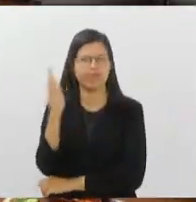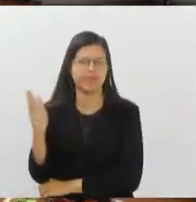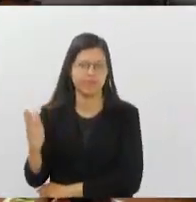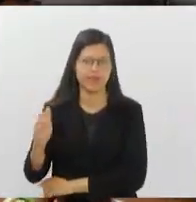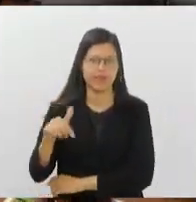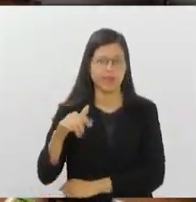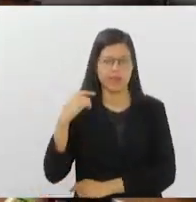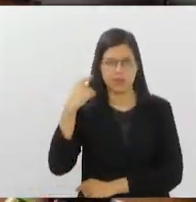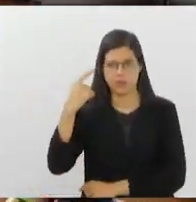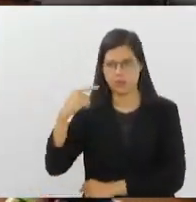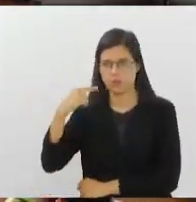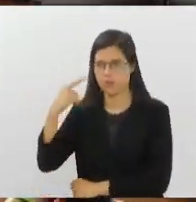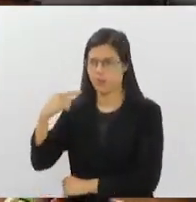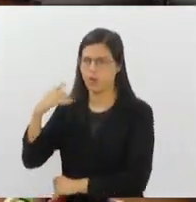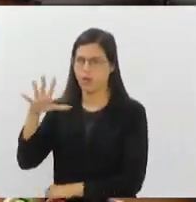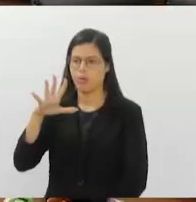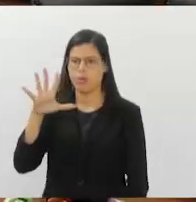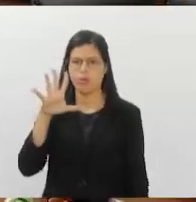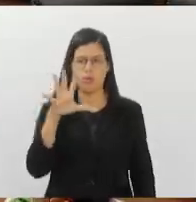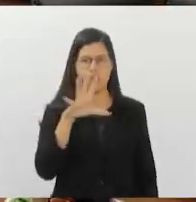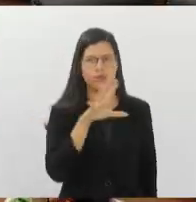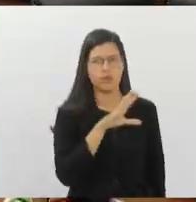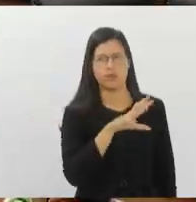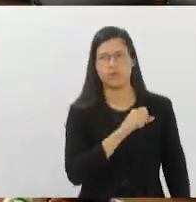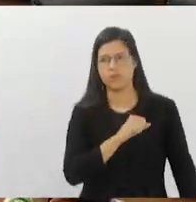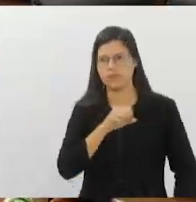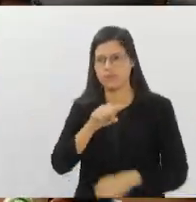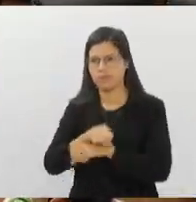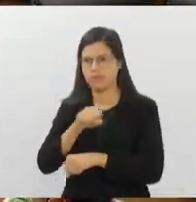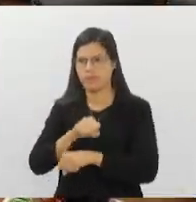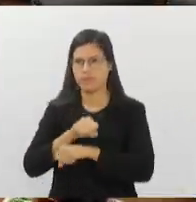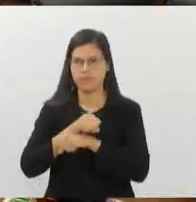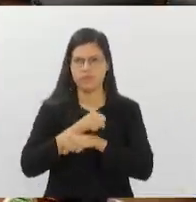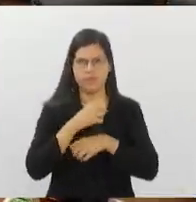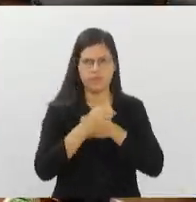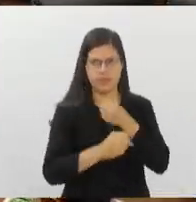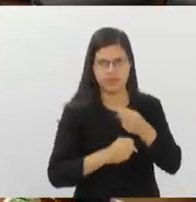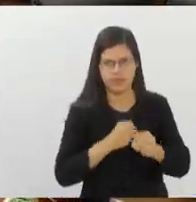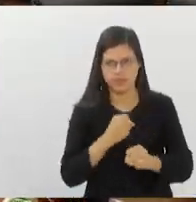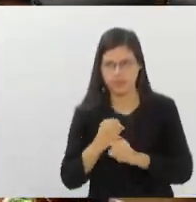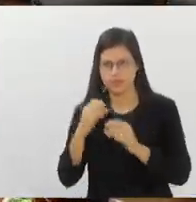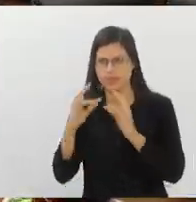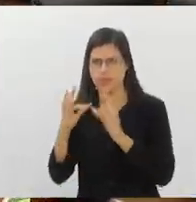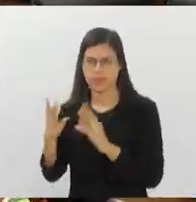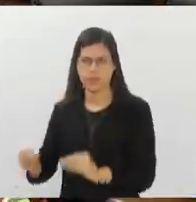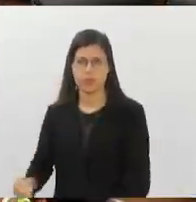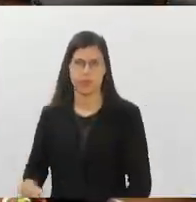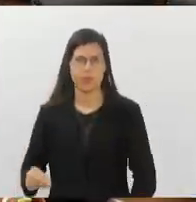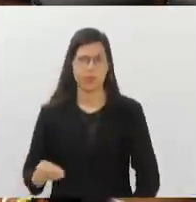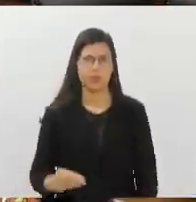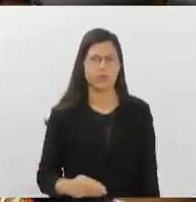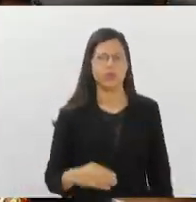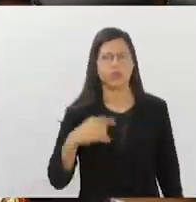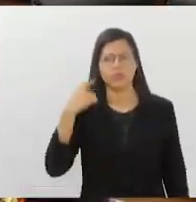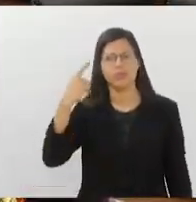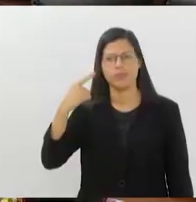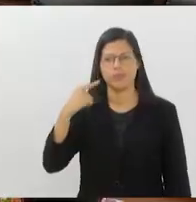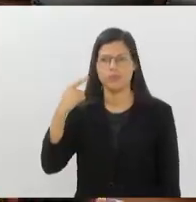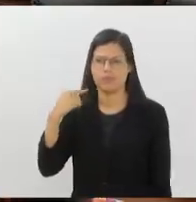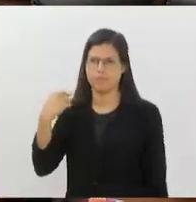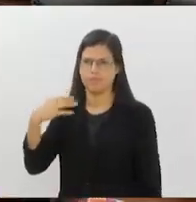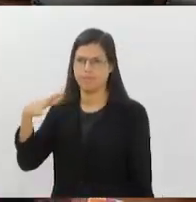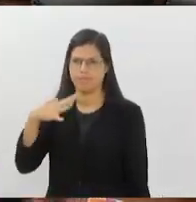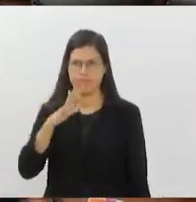Que loucura, meu amor. Esperei o ano pelo seu calor. Que